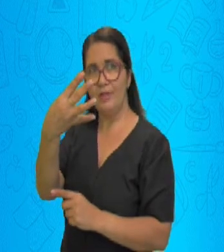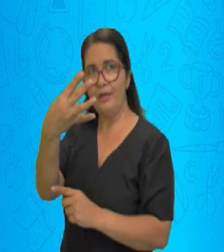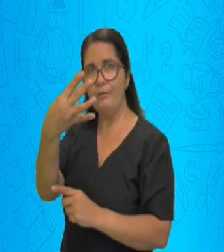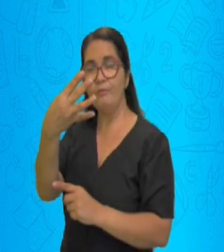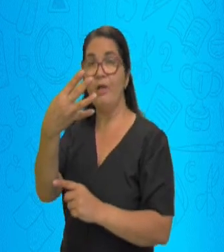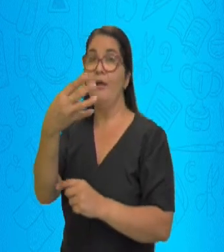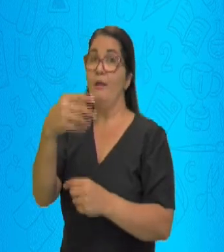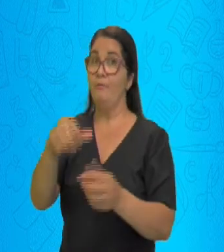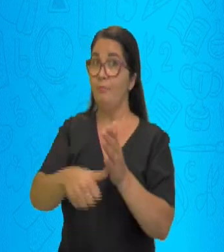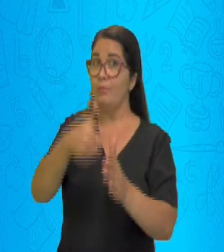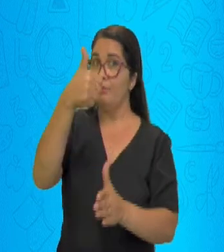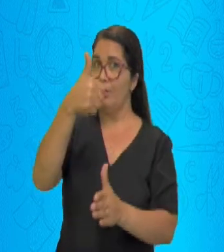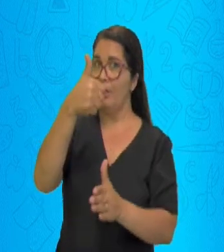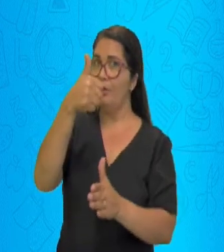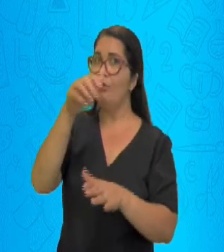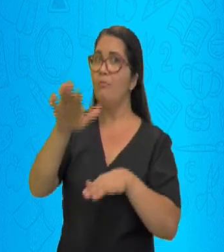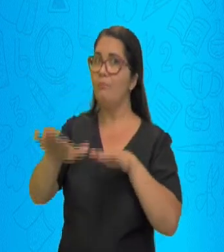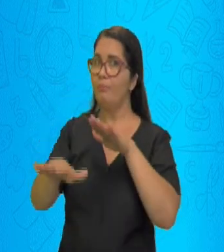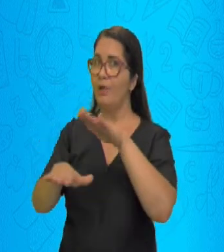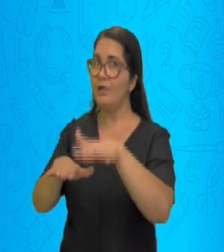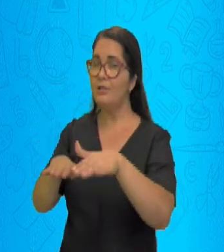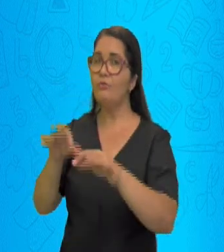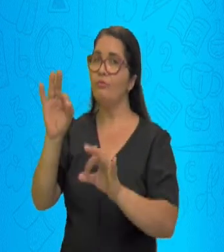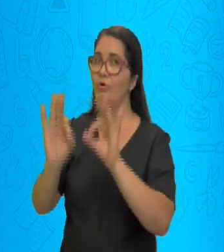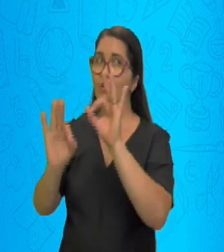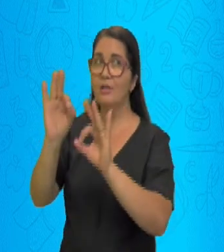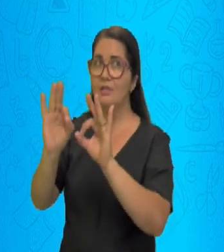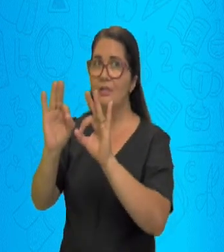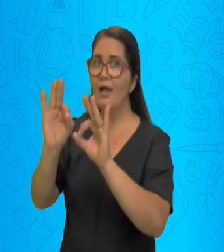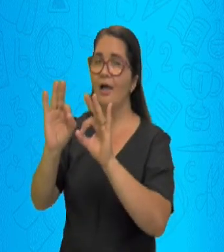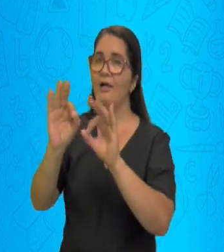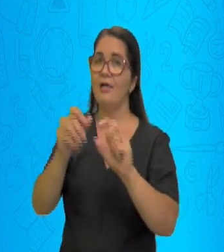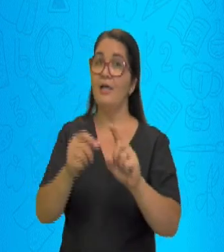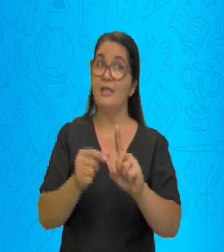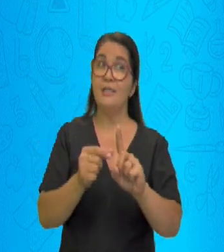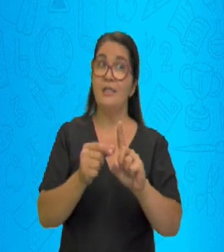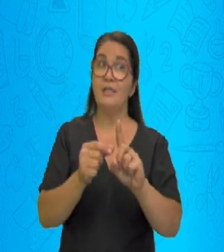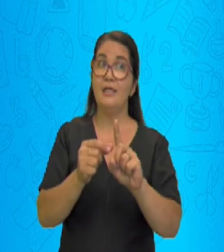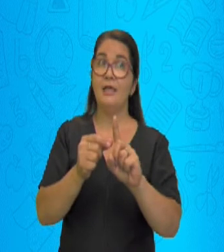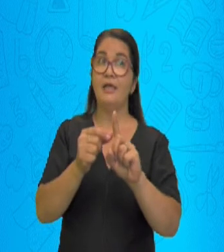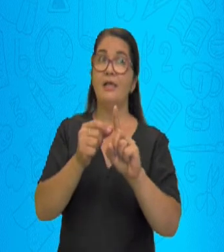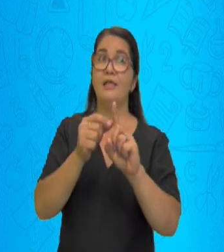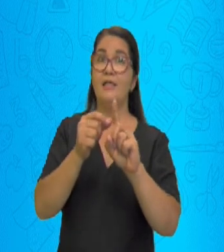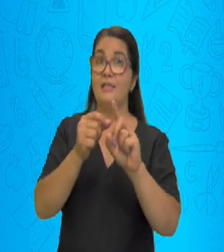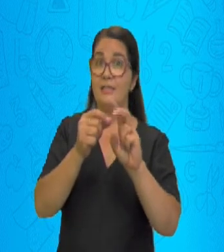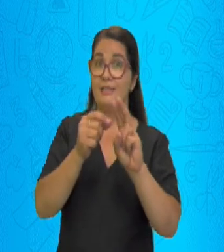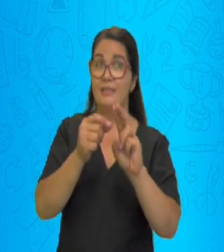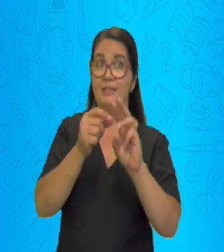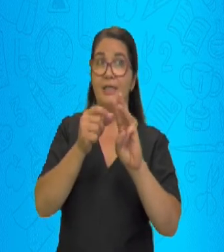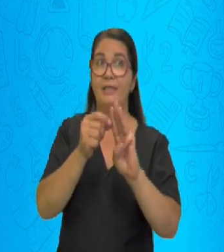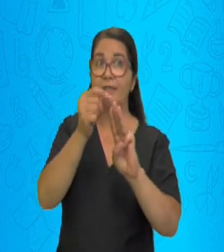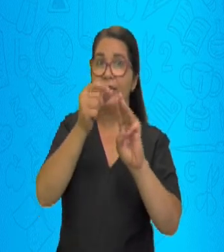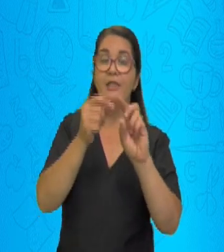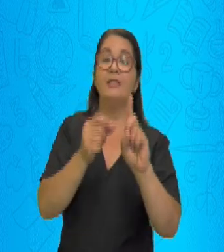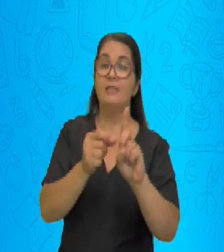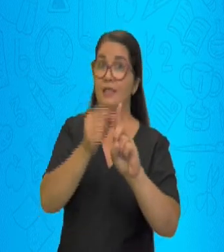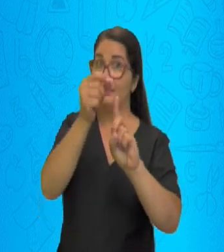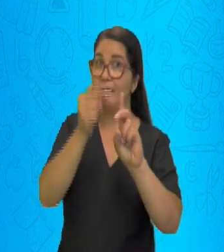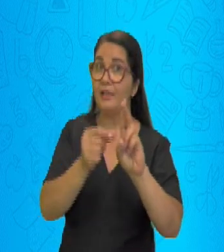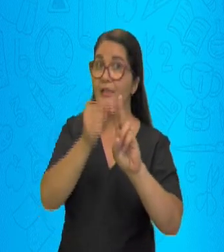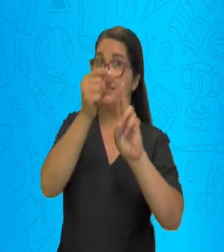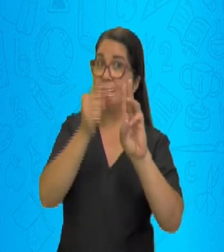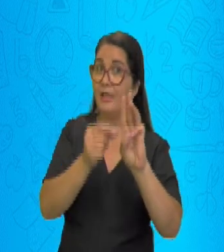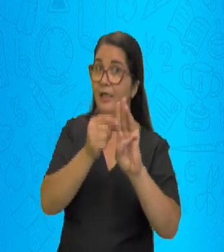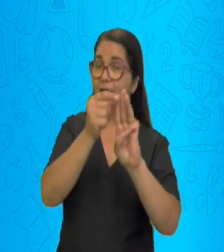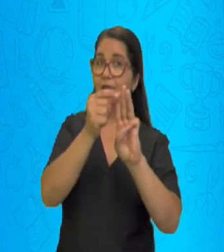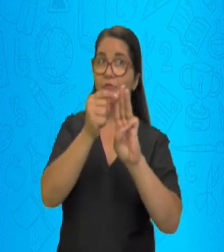Então, trouxe novamente aqui centena e dezena e unidade para que cada número ocupe a sua ordem. Então, vamos lá.